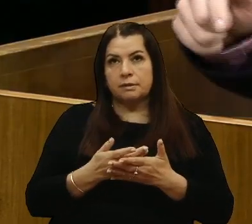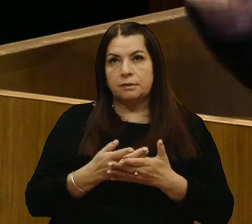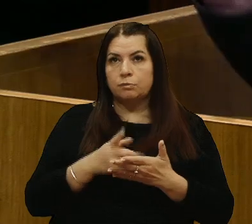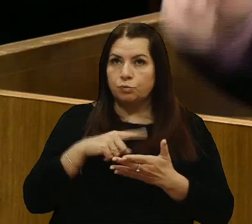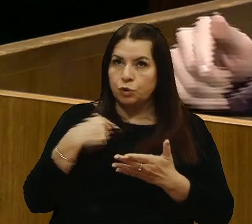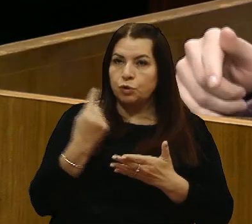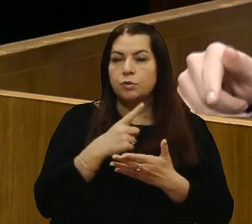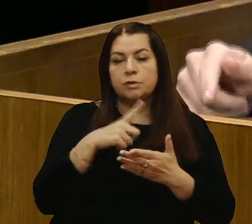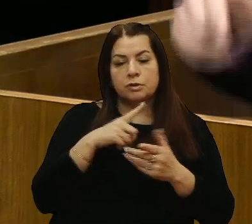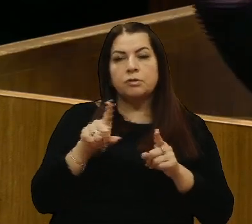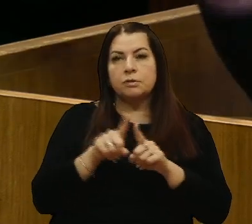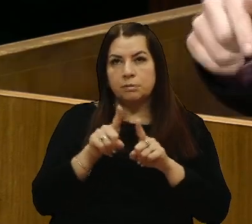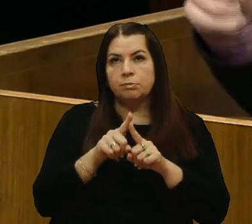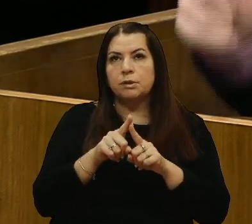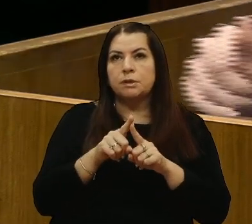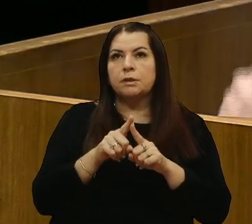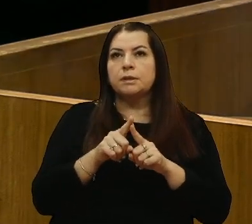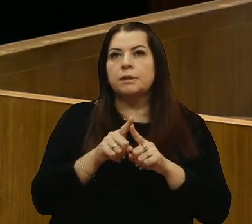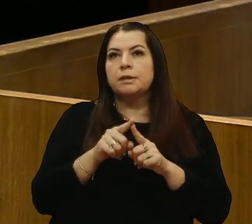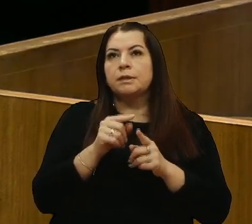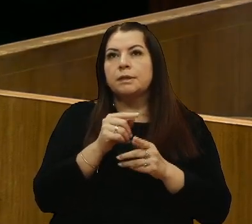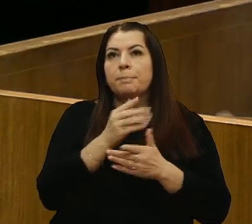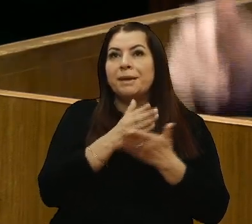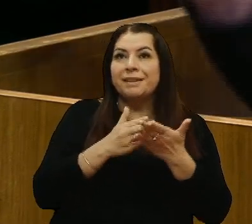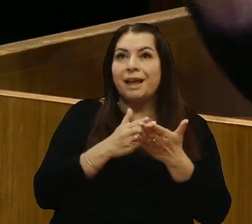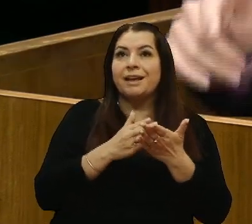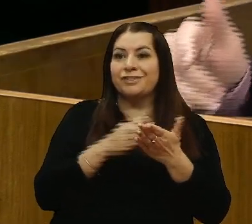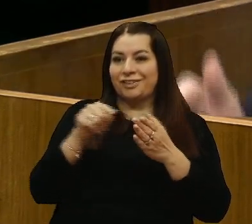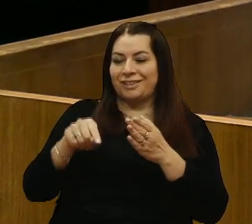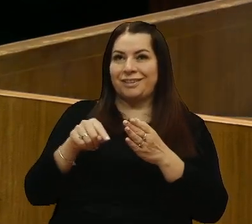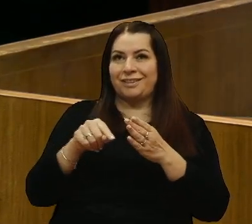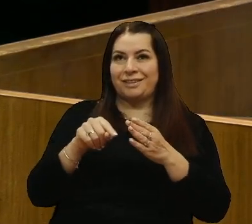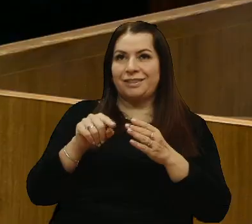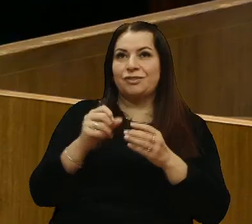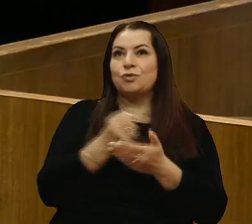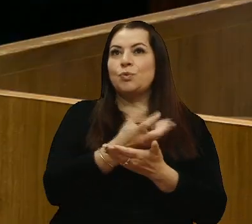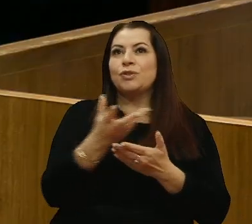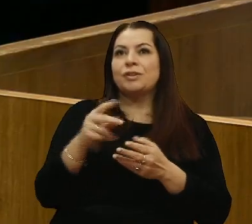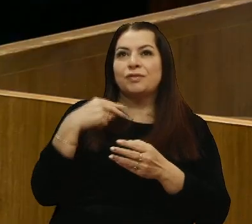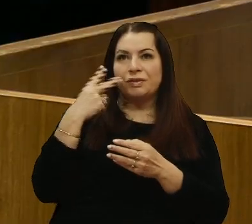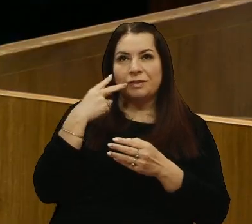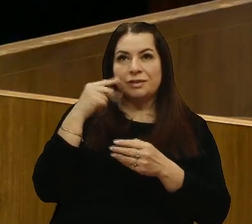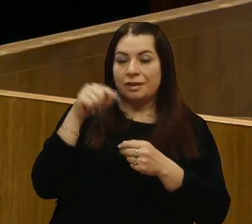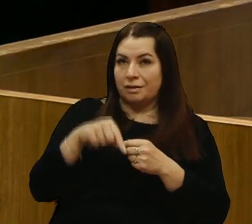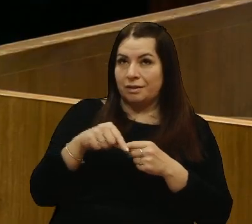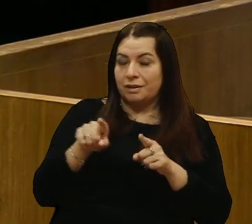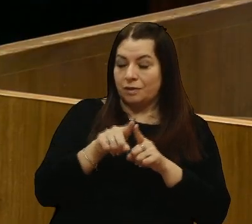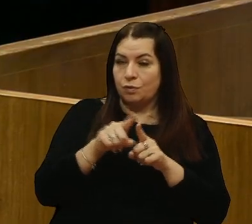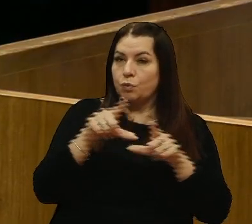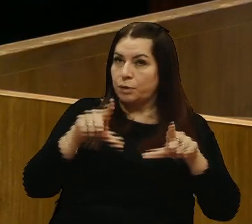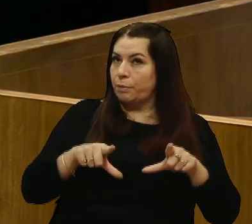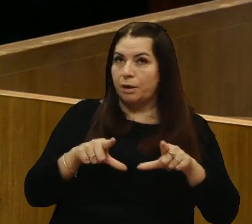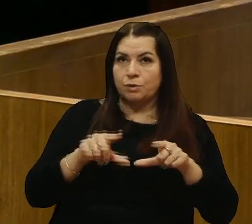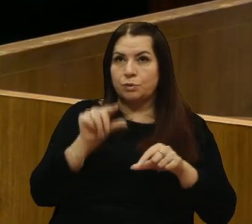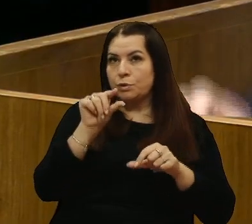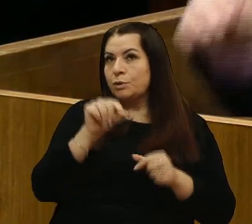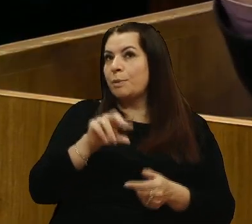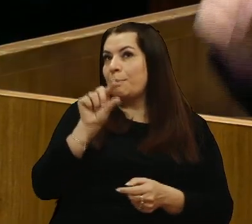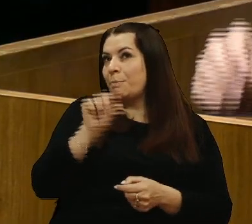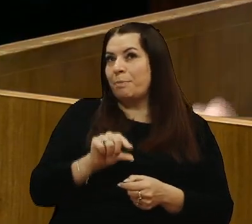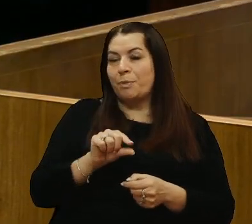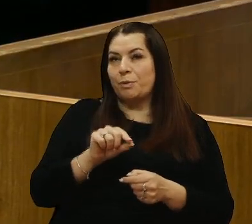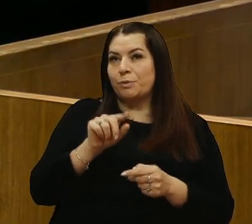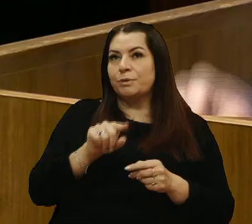gente seja, inclusive, metade no parlamento. O próprio parlamento, senhor presidente, é um espaço onde nós ainda somos uma minoria